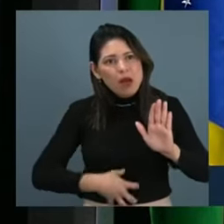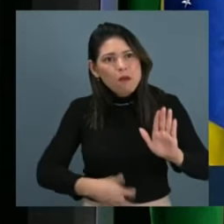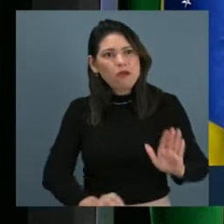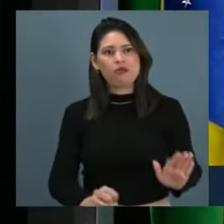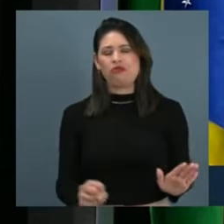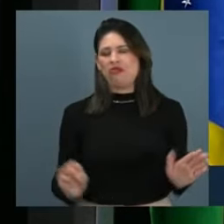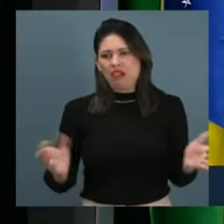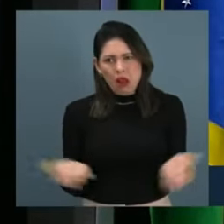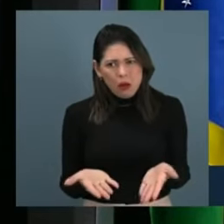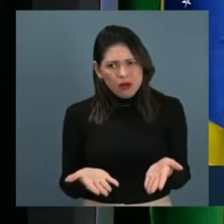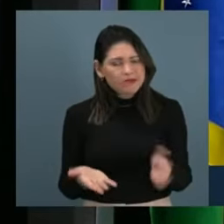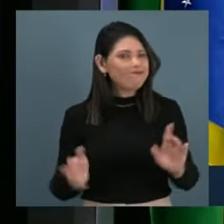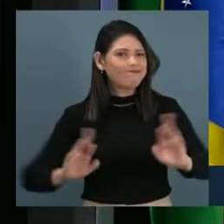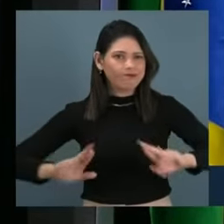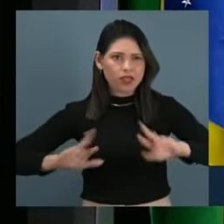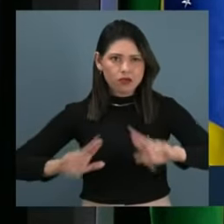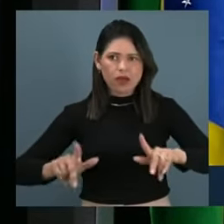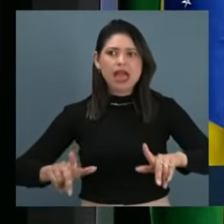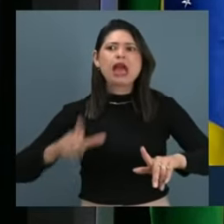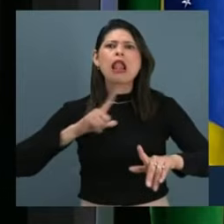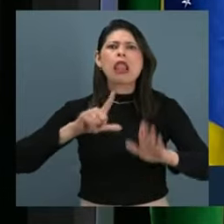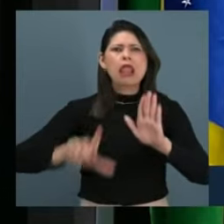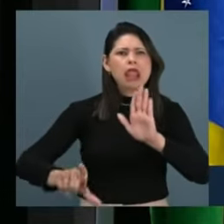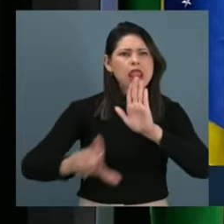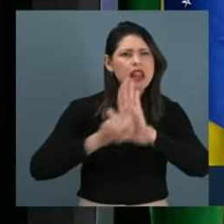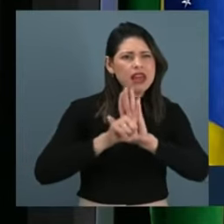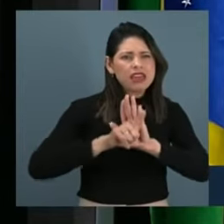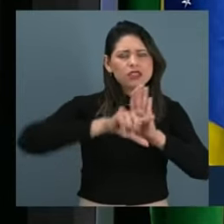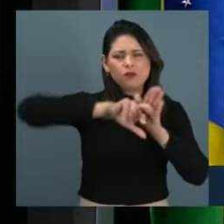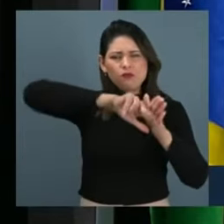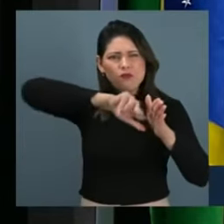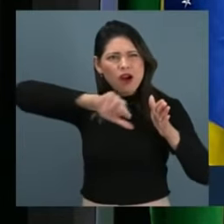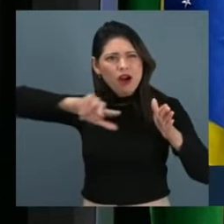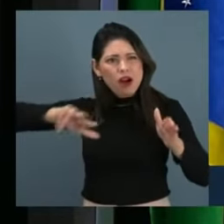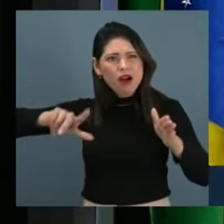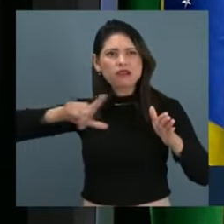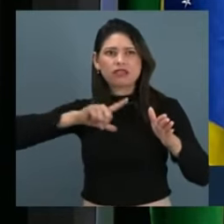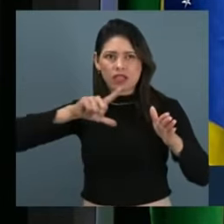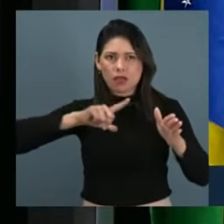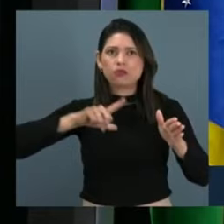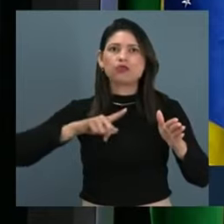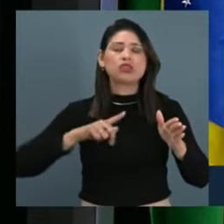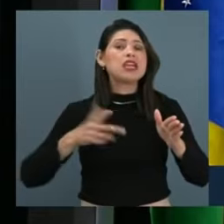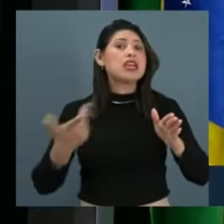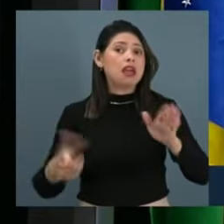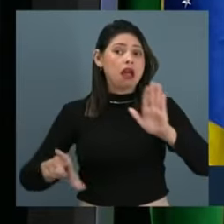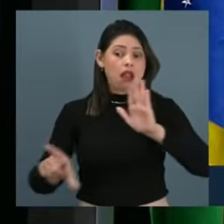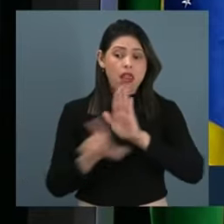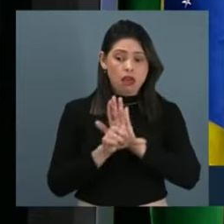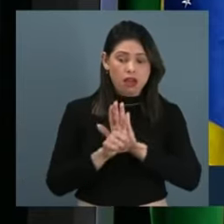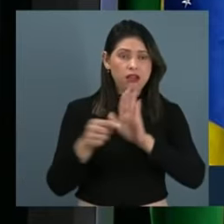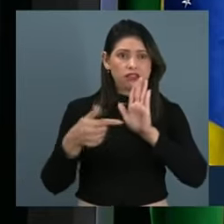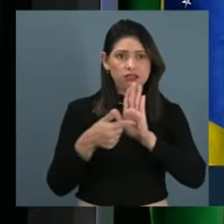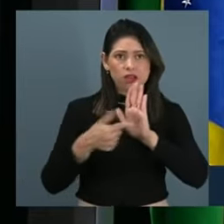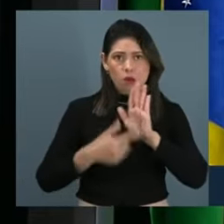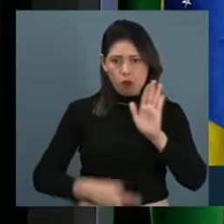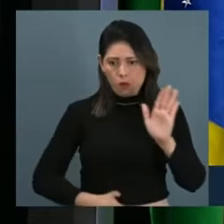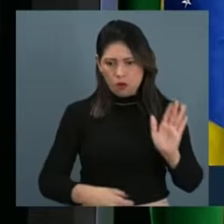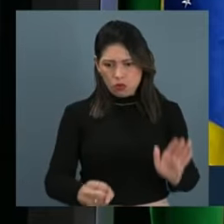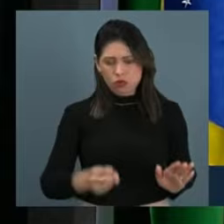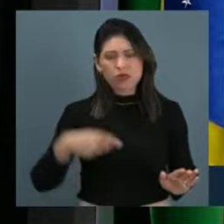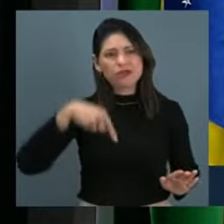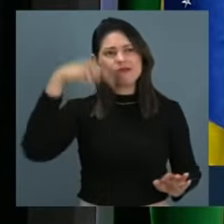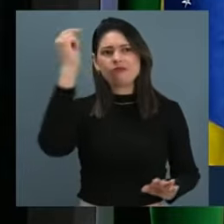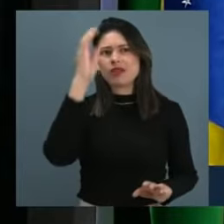hoje. Tem várias leis assinadas por petistas querendo legalizar o aborto no Brasil. Mas não se